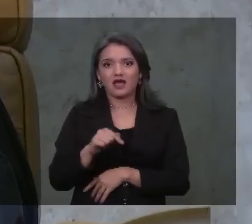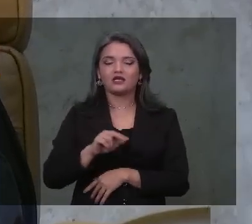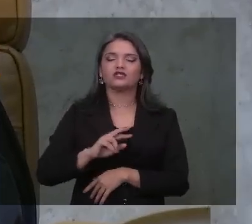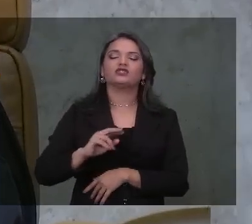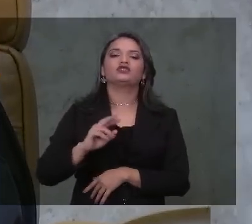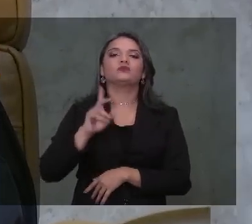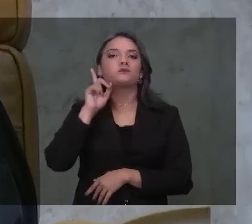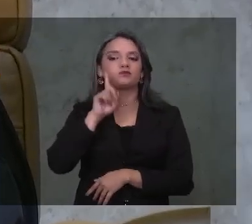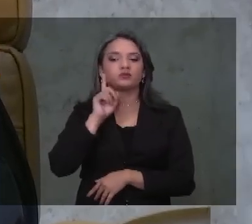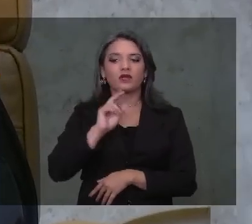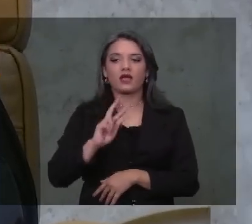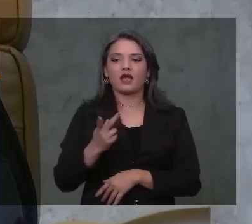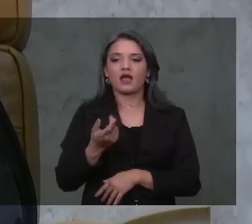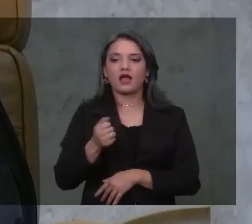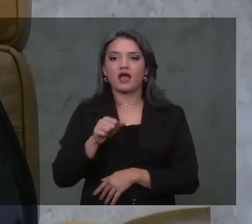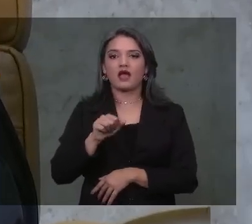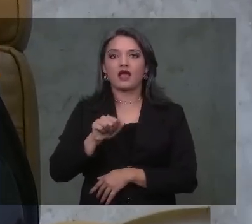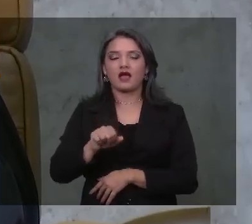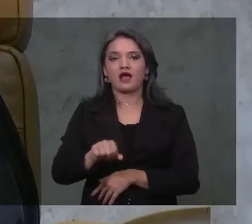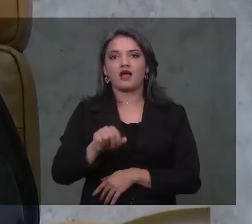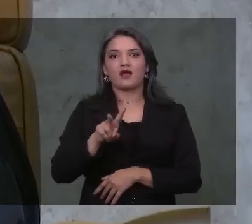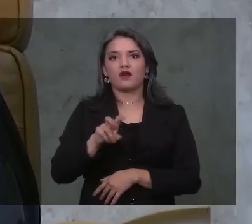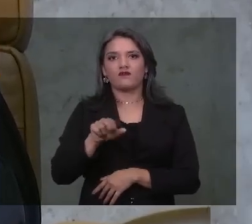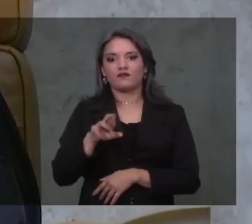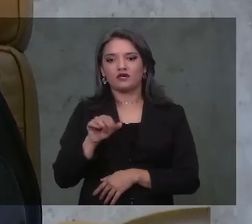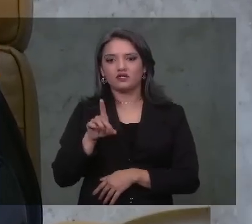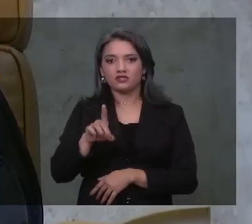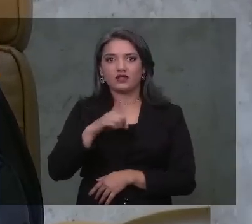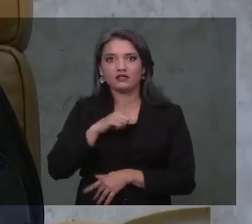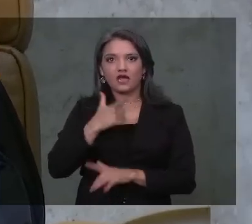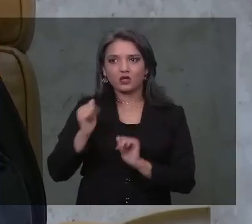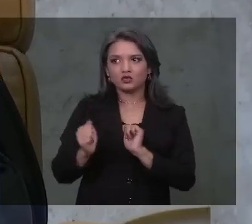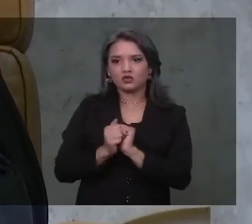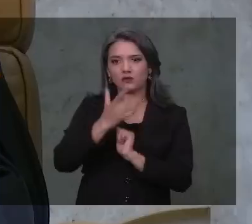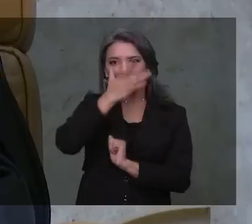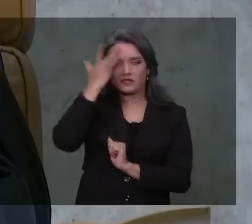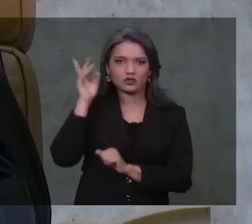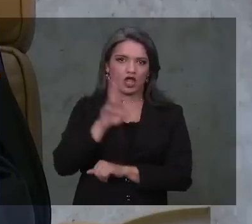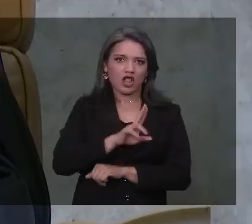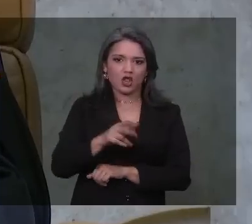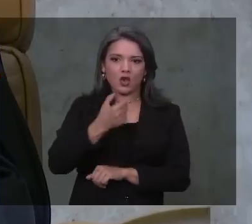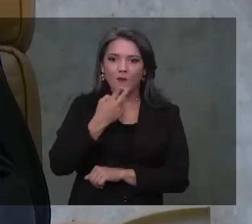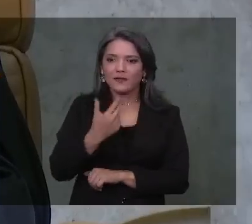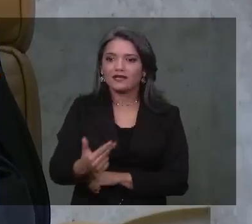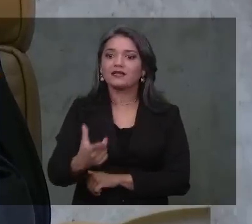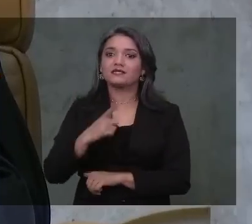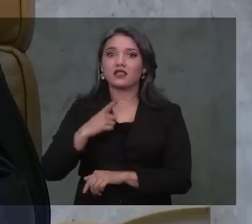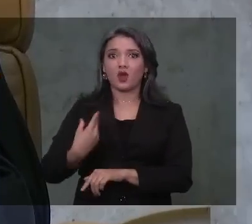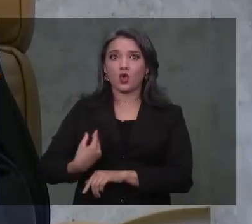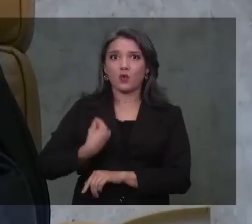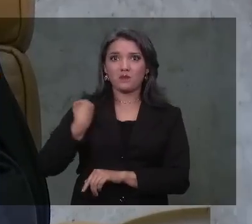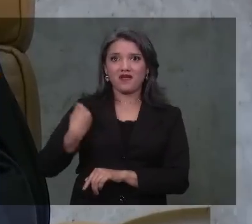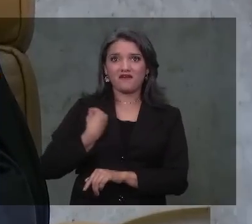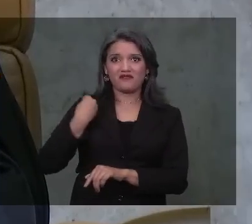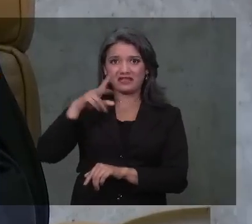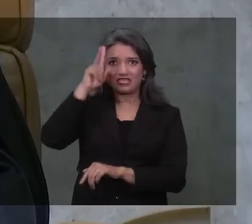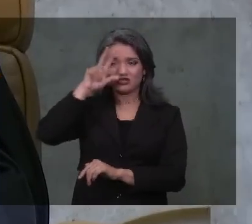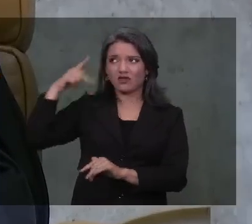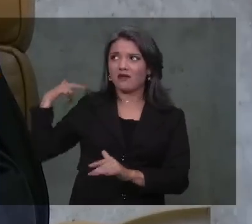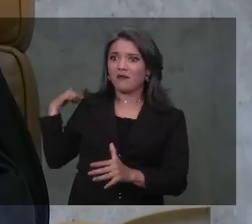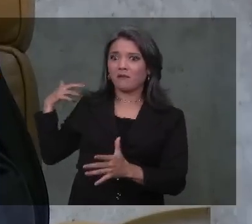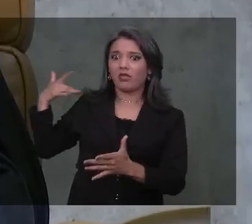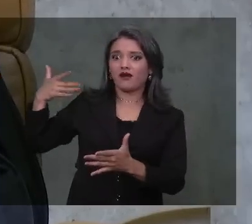onde convivi com acadêmicos como Mark Tushnet e Mangabeira Unger. Foi uma longa jornada até aqui.